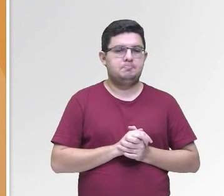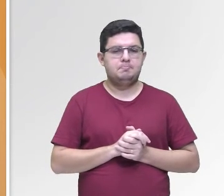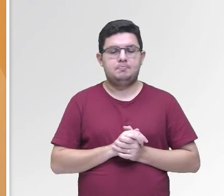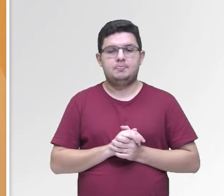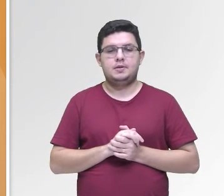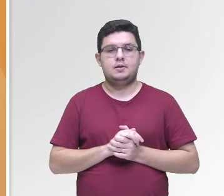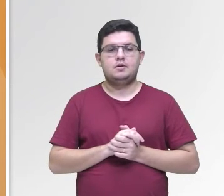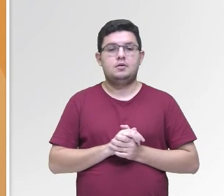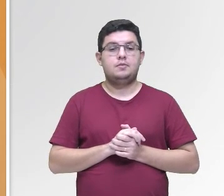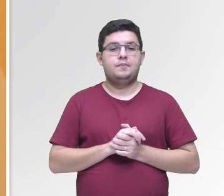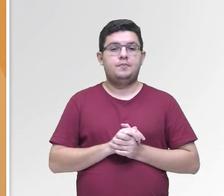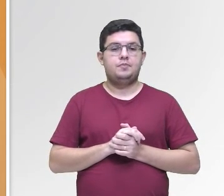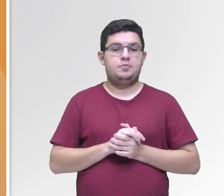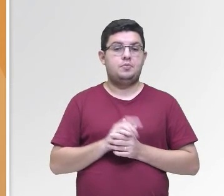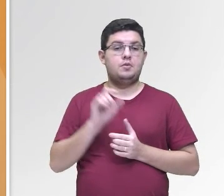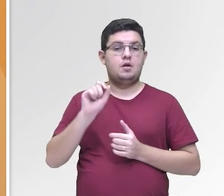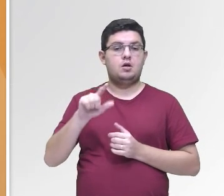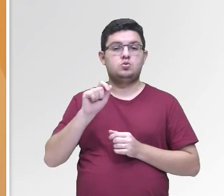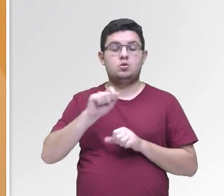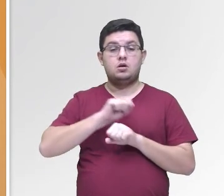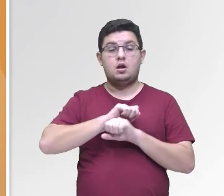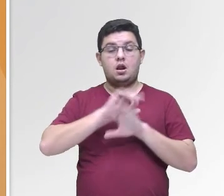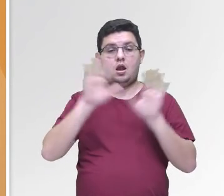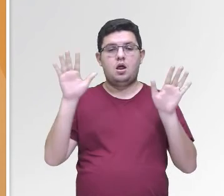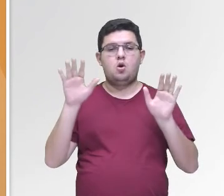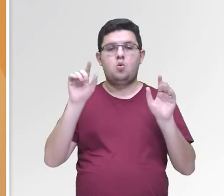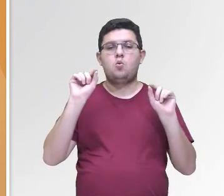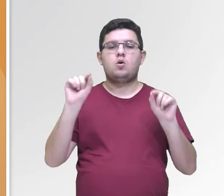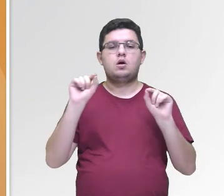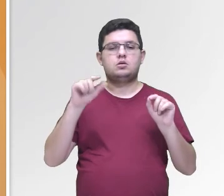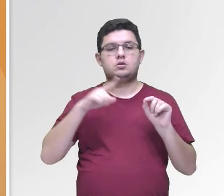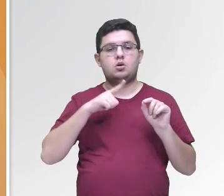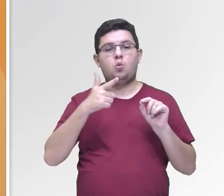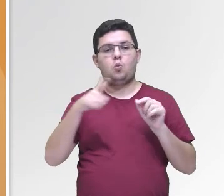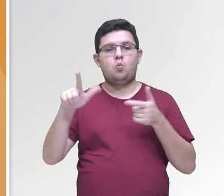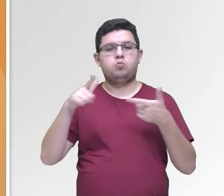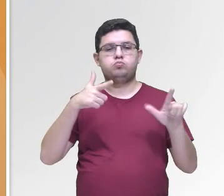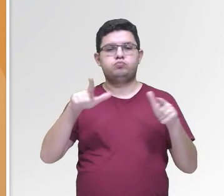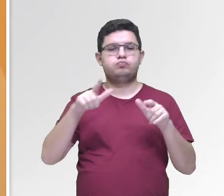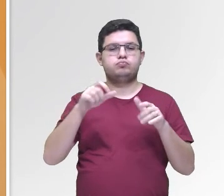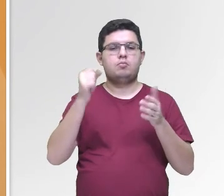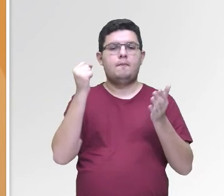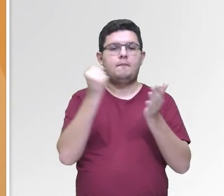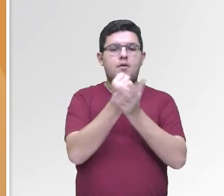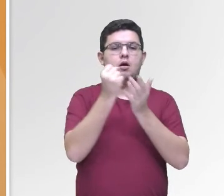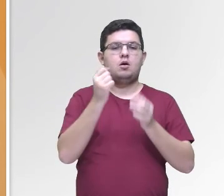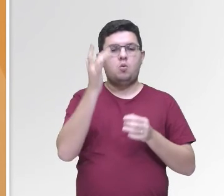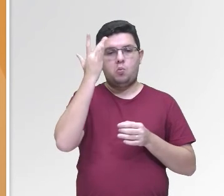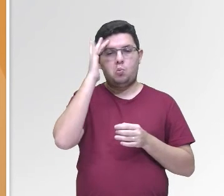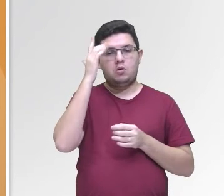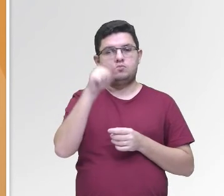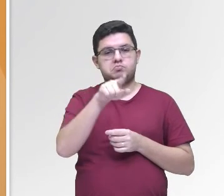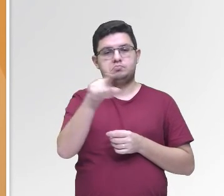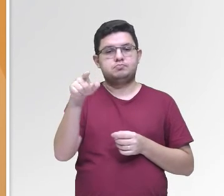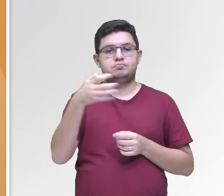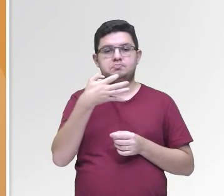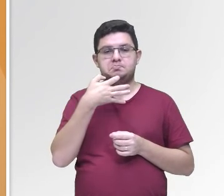No azul mais claro, nós temos outras marcas, né, que vocês devem conhecer.